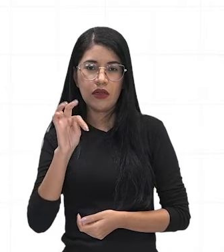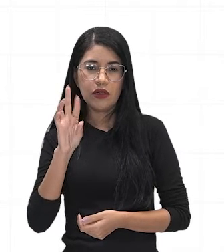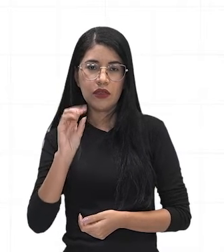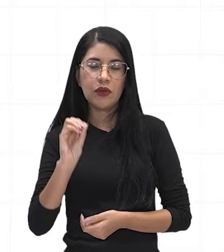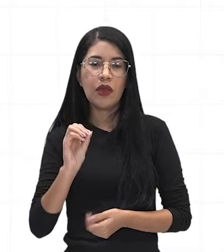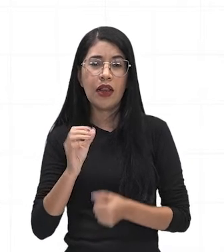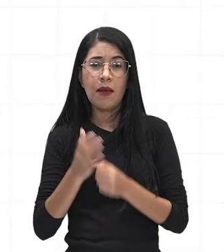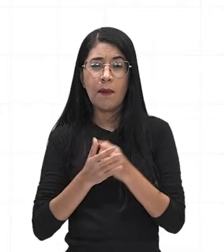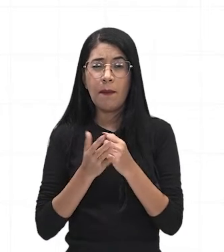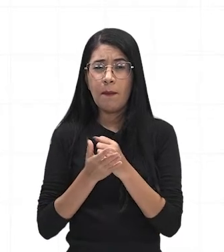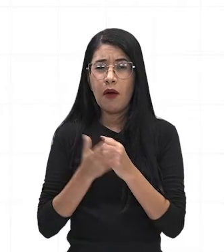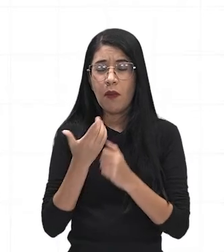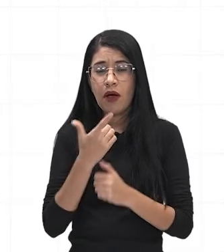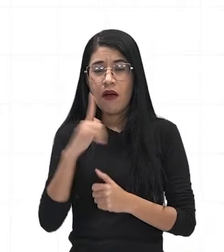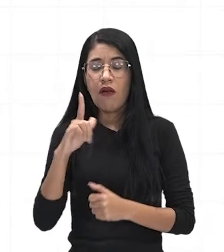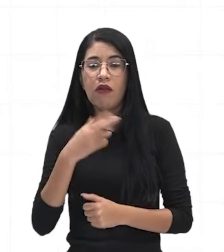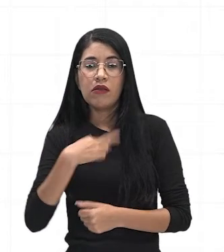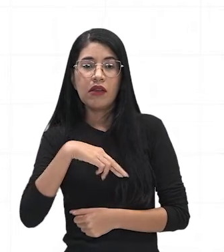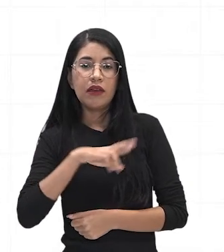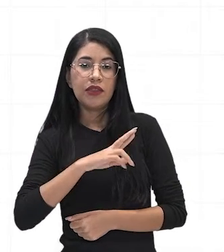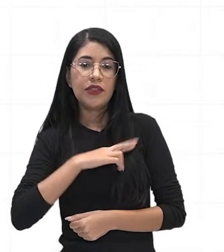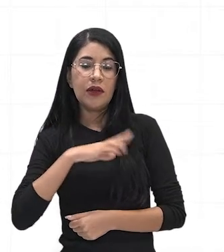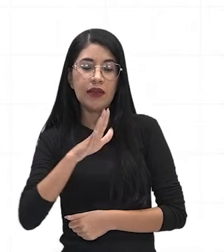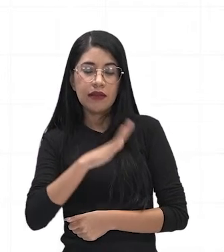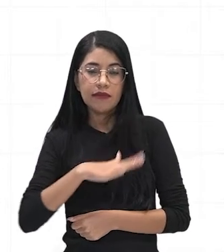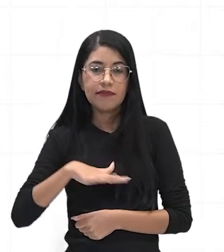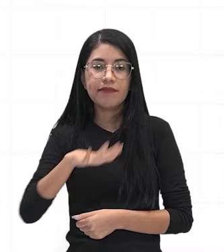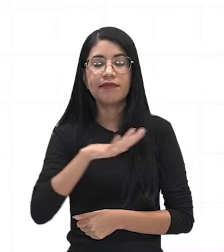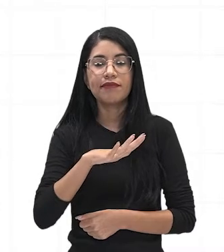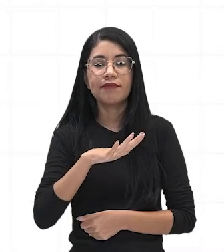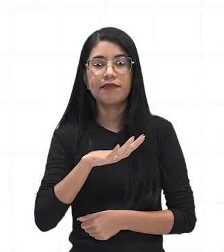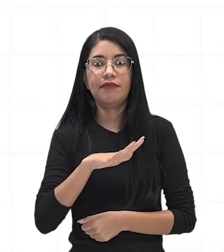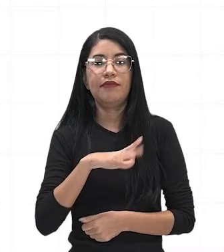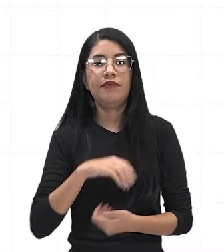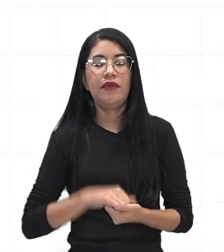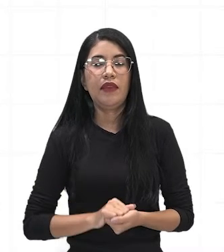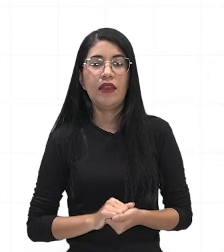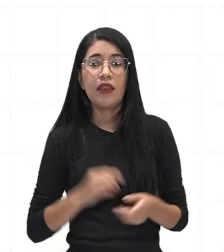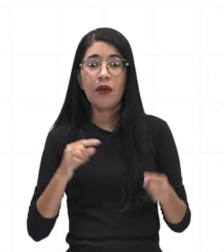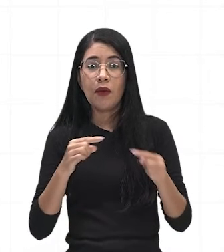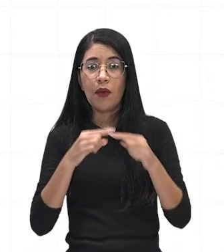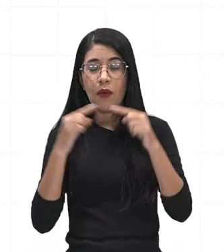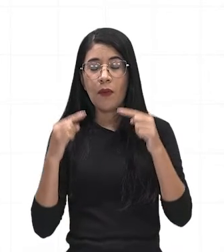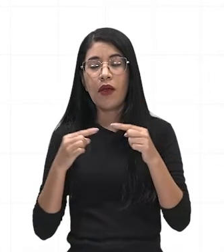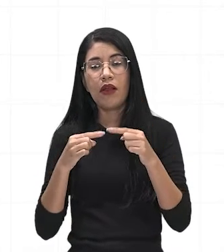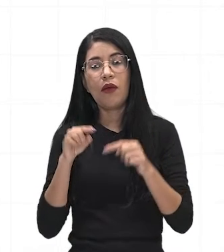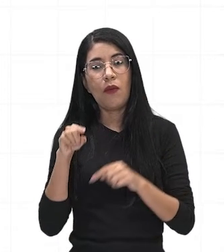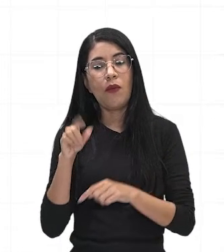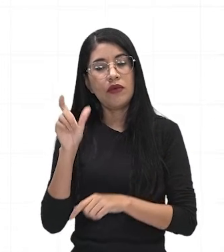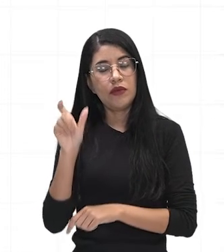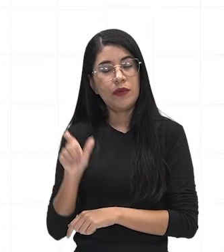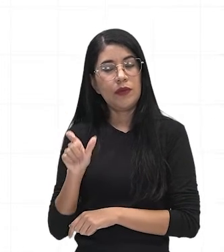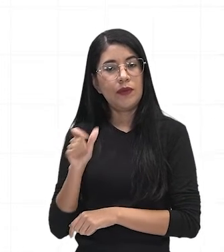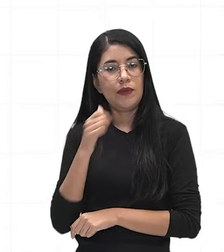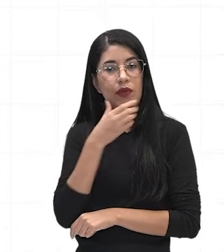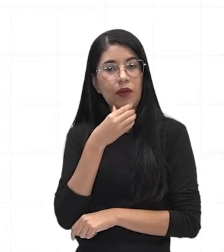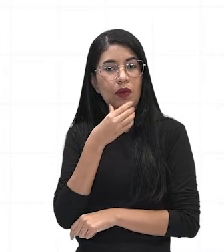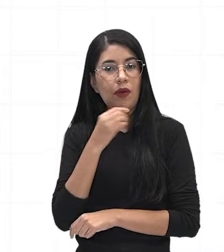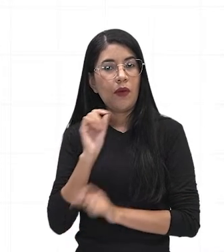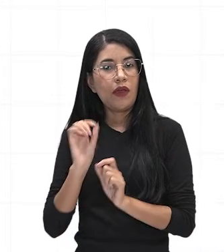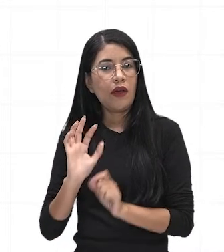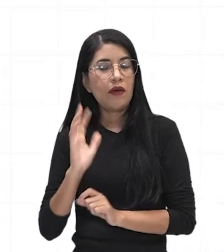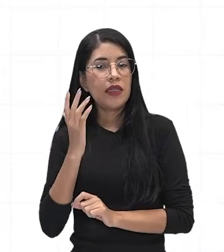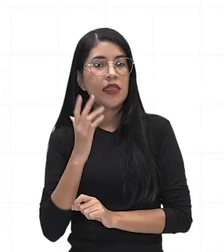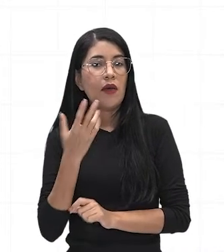nova religião, então, na Pérsia. De acordo, então, com o Zoroastro, a